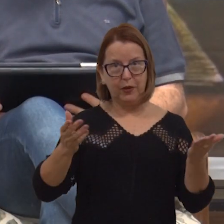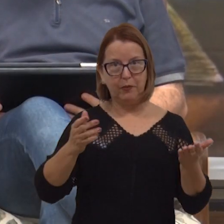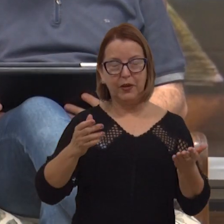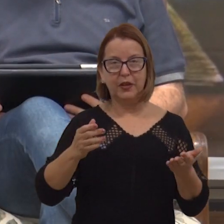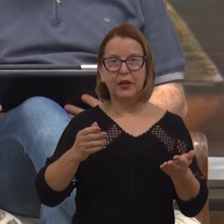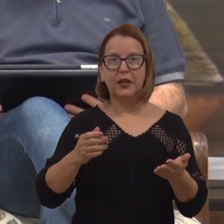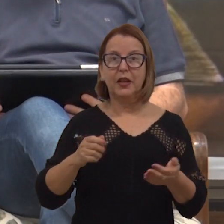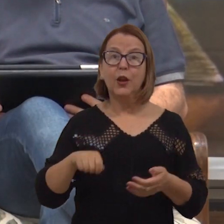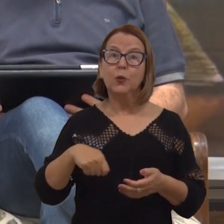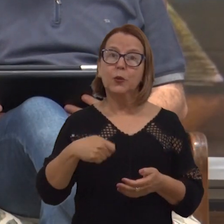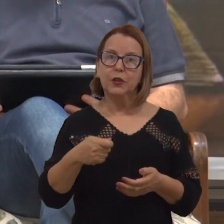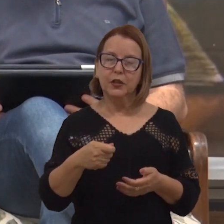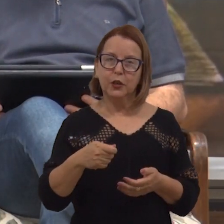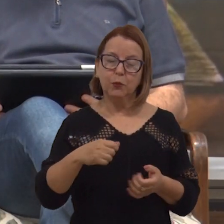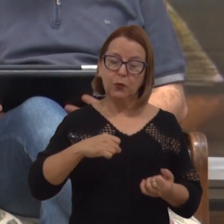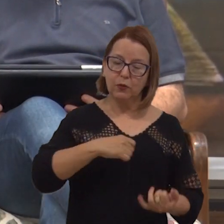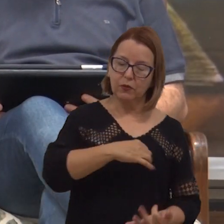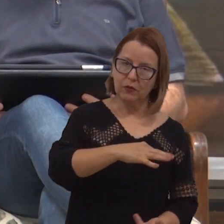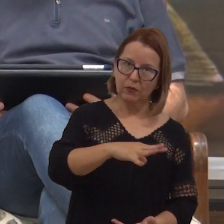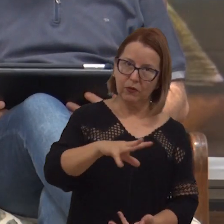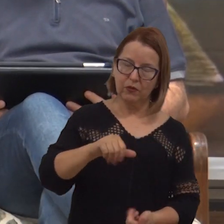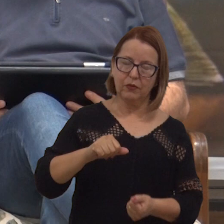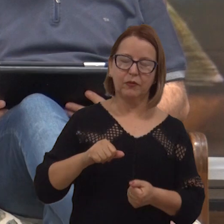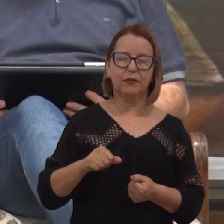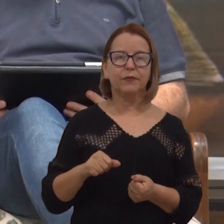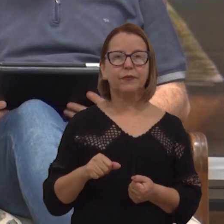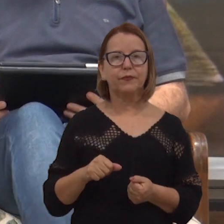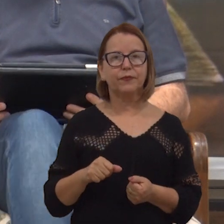do mundo. Esse mundo, ele